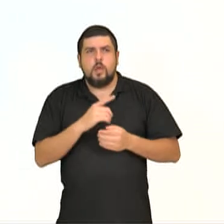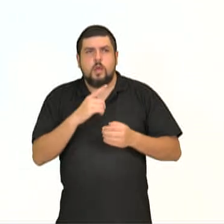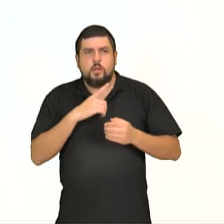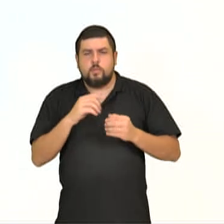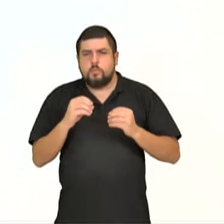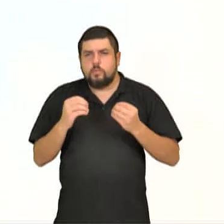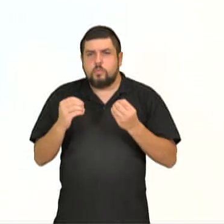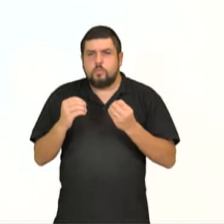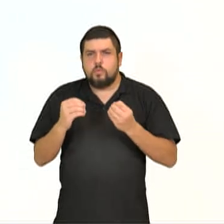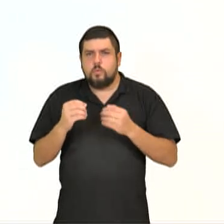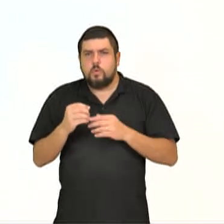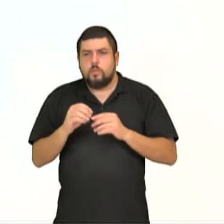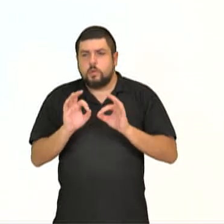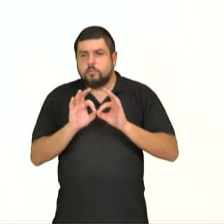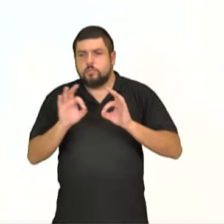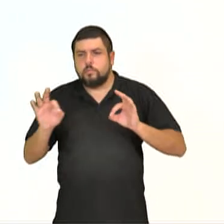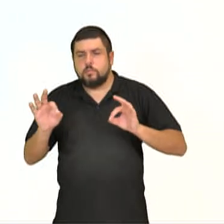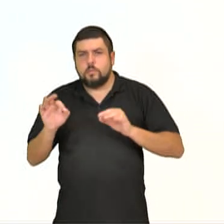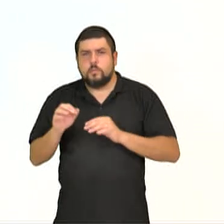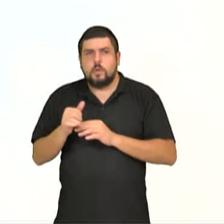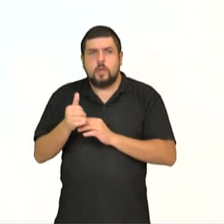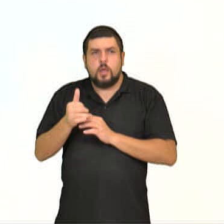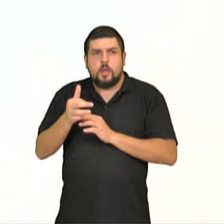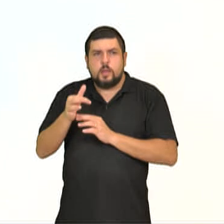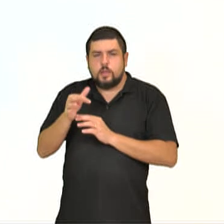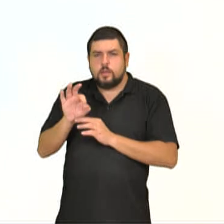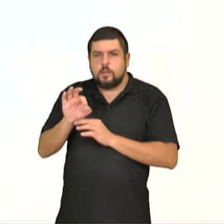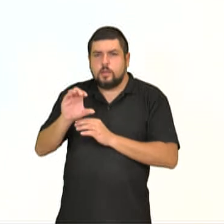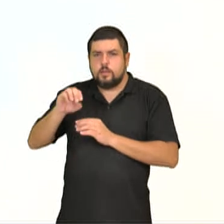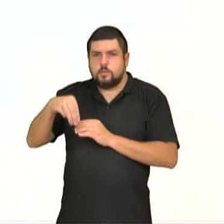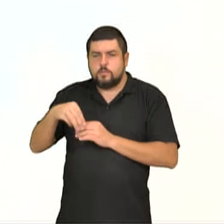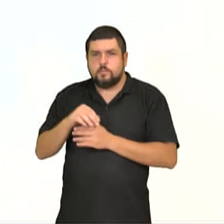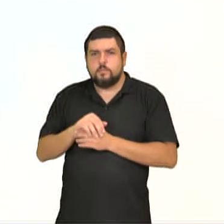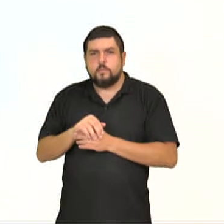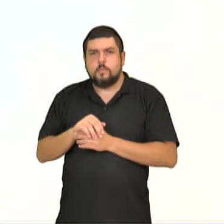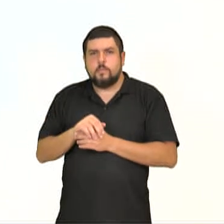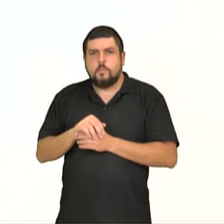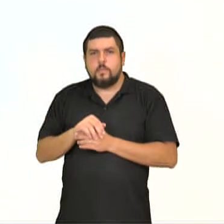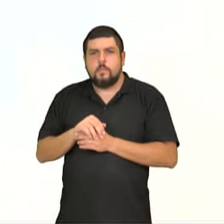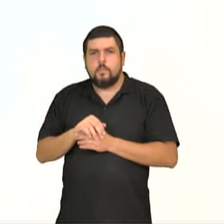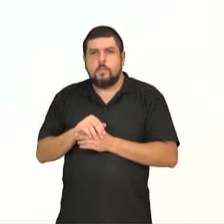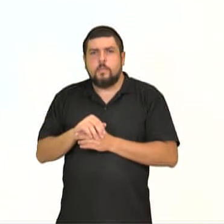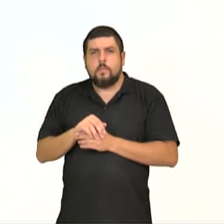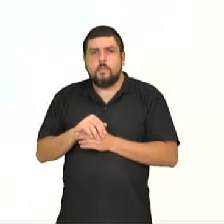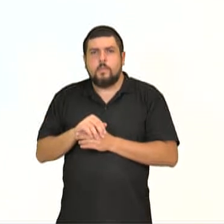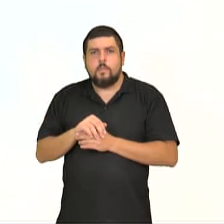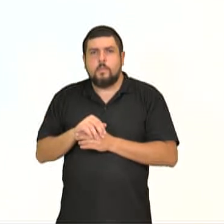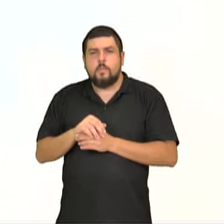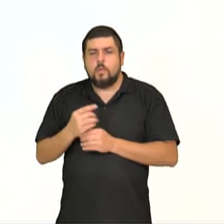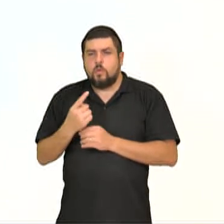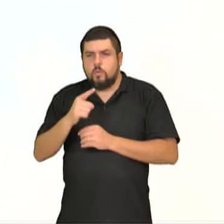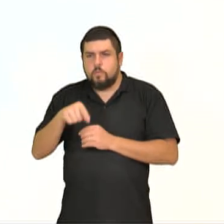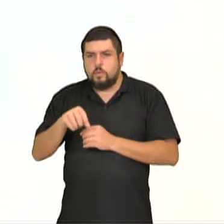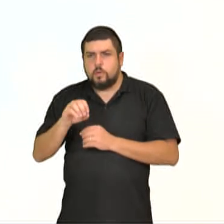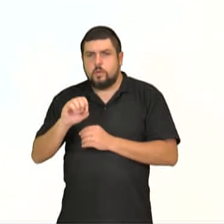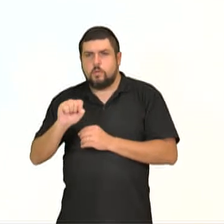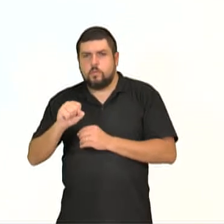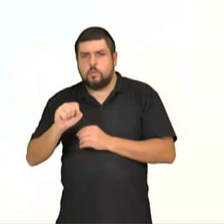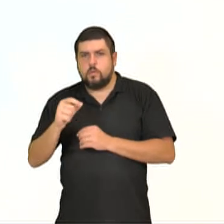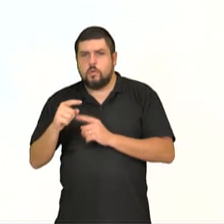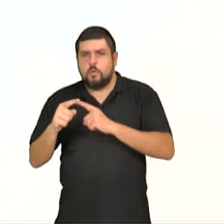da distância. E se medir o campo a nesses 10 centímetros de distância, tá? 1,08 vezes 10 elevado à